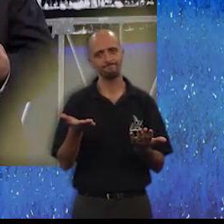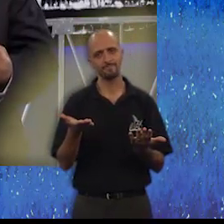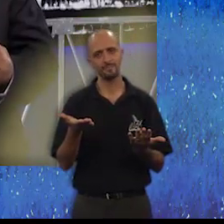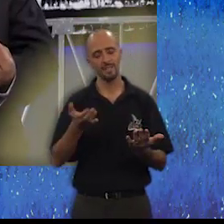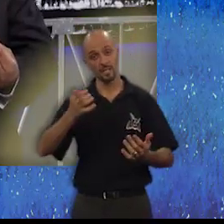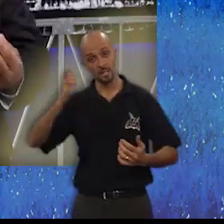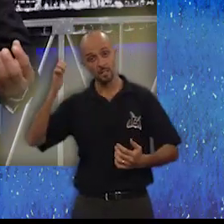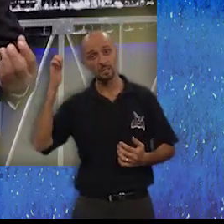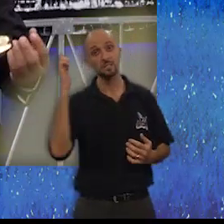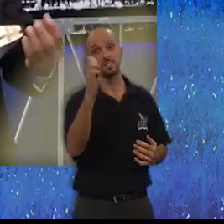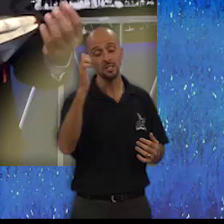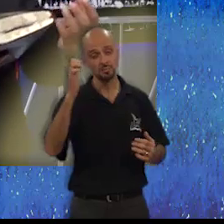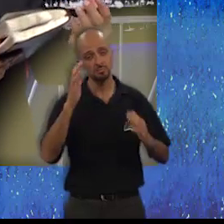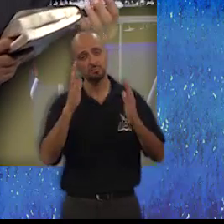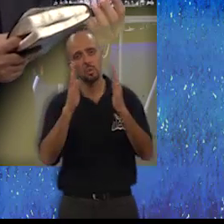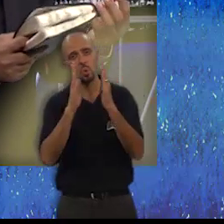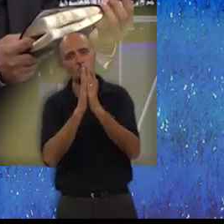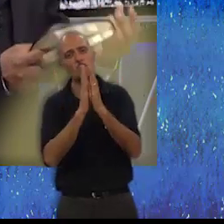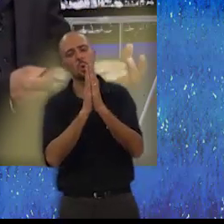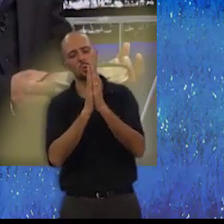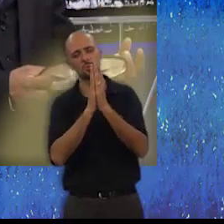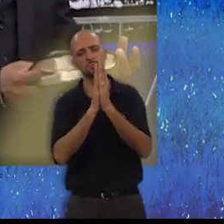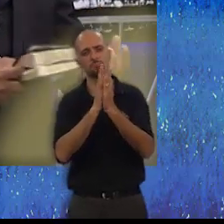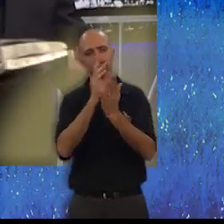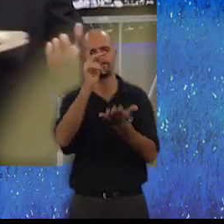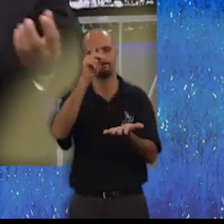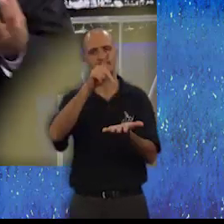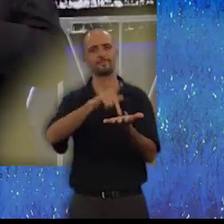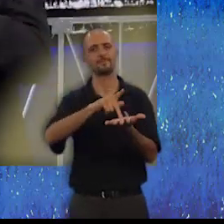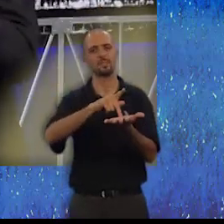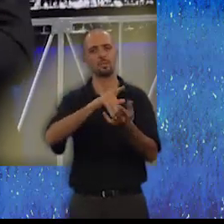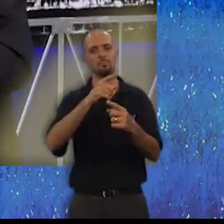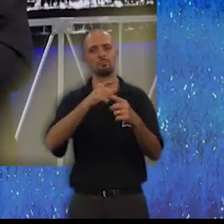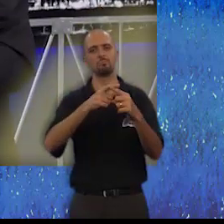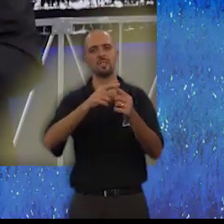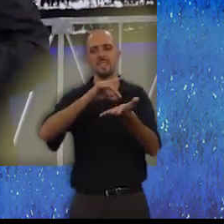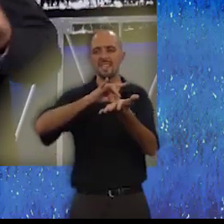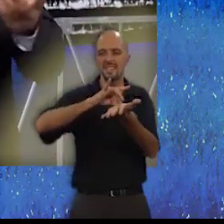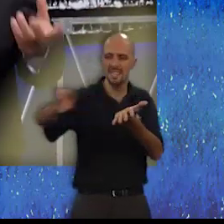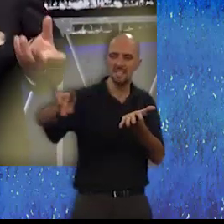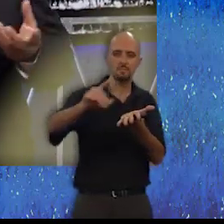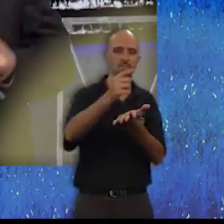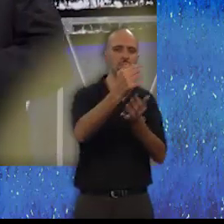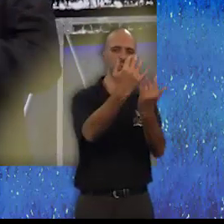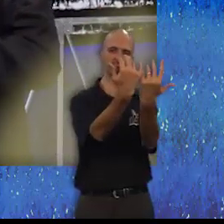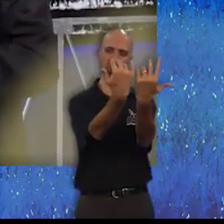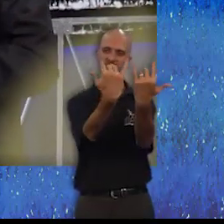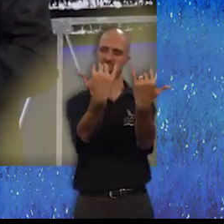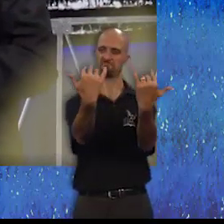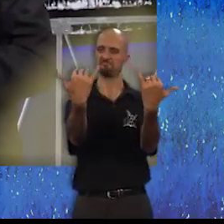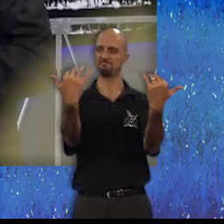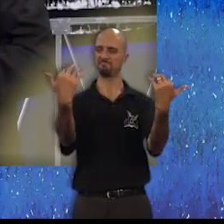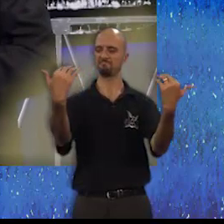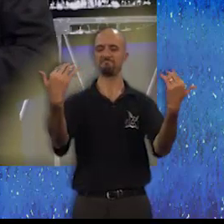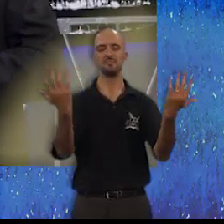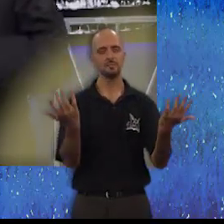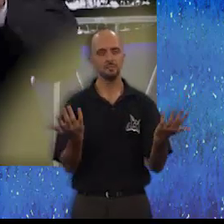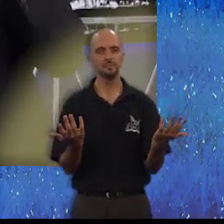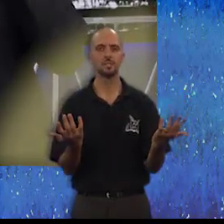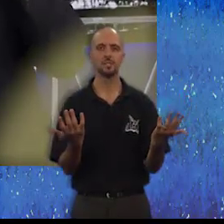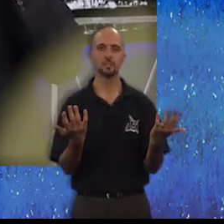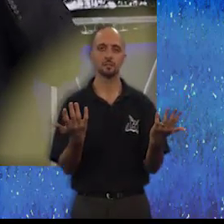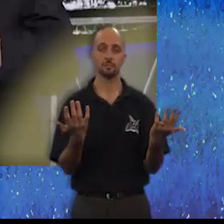Estevão, meu amigo. Ele orou por seus algozes, orou por seus assassinos.